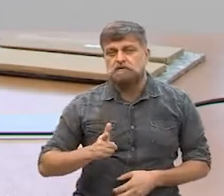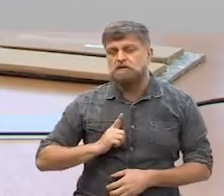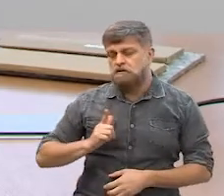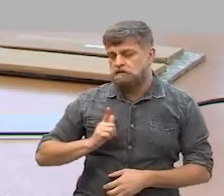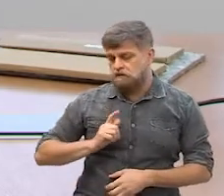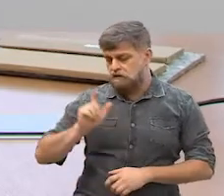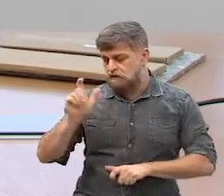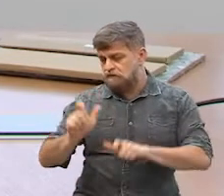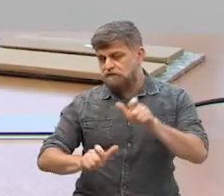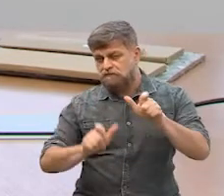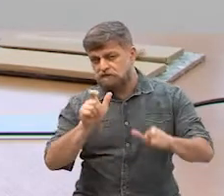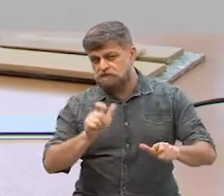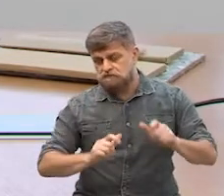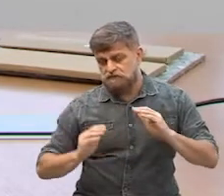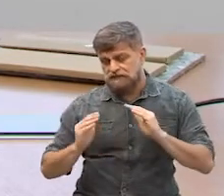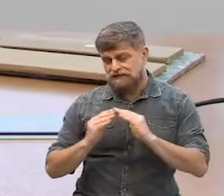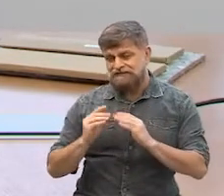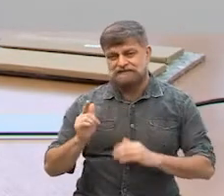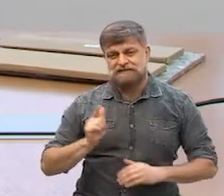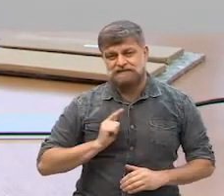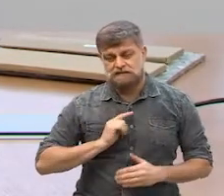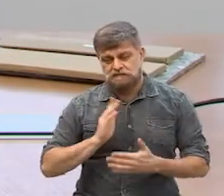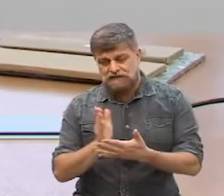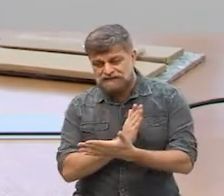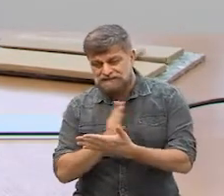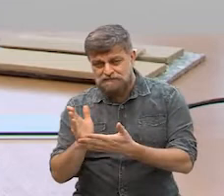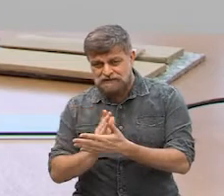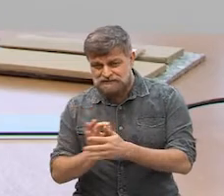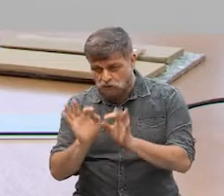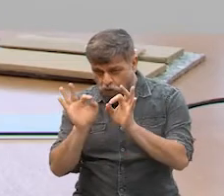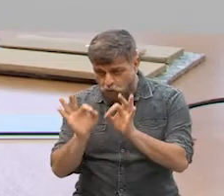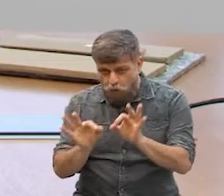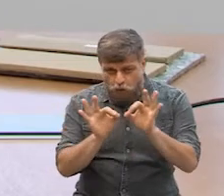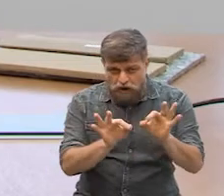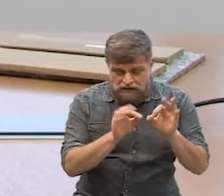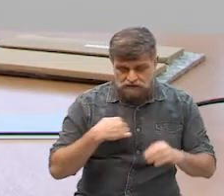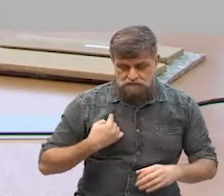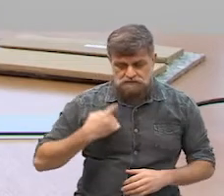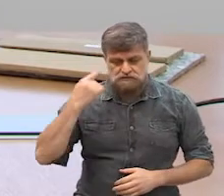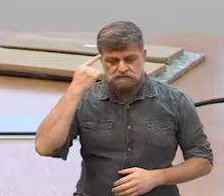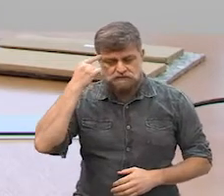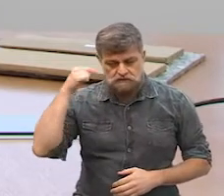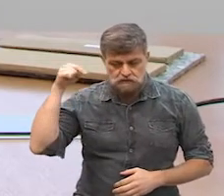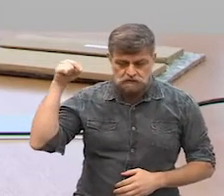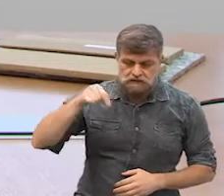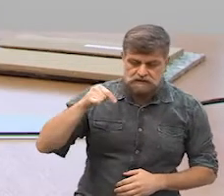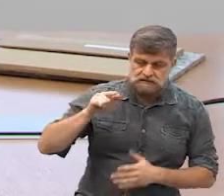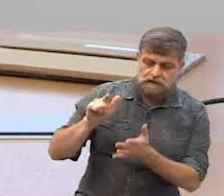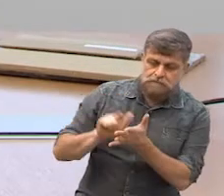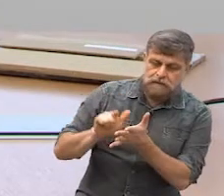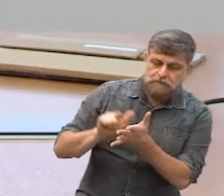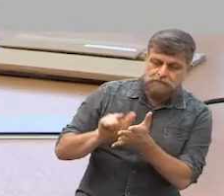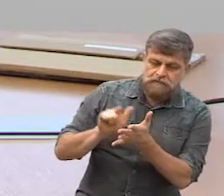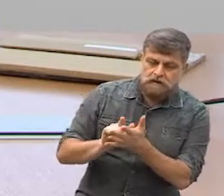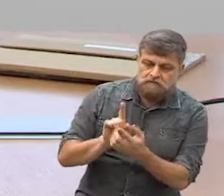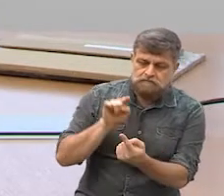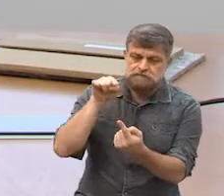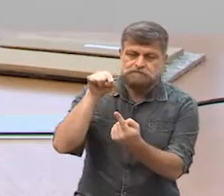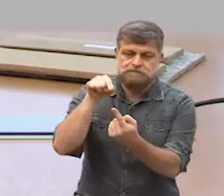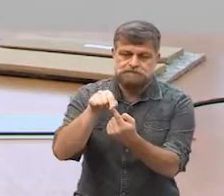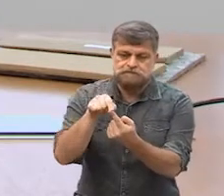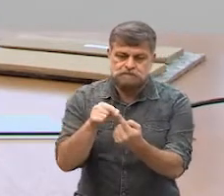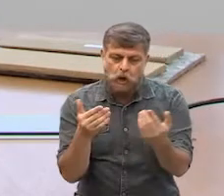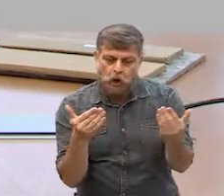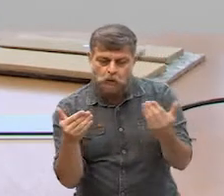para quem está em casa, um tipo de separação adequado para a gente pensar, olha, esse tipo de papel, ele é mais nobre que